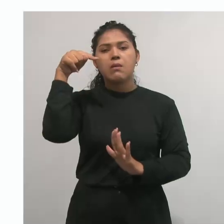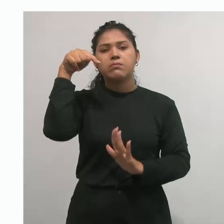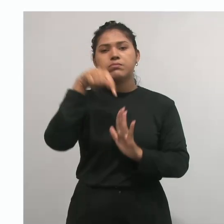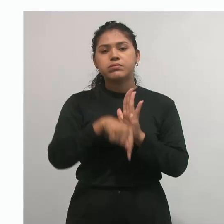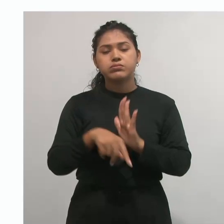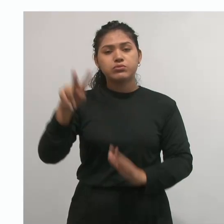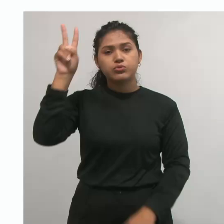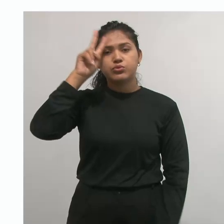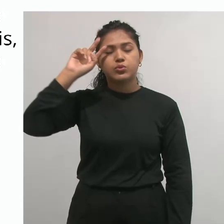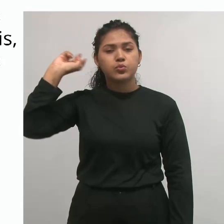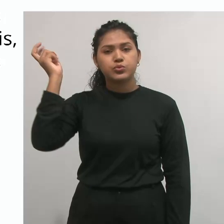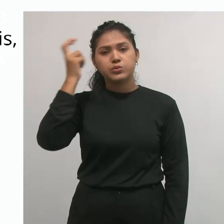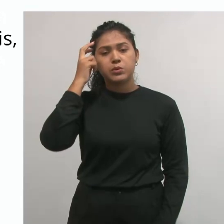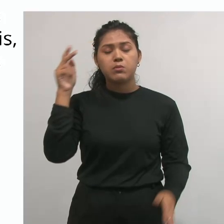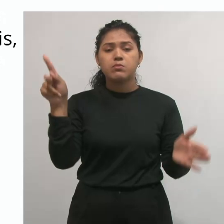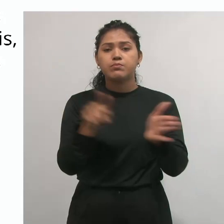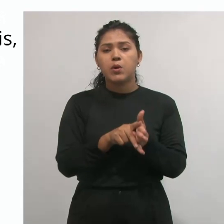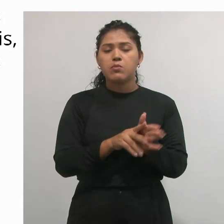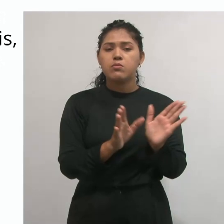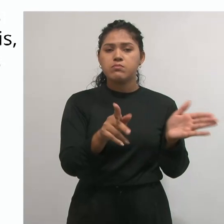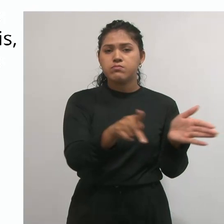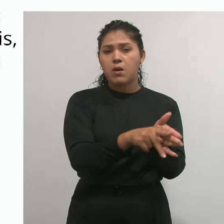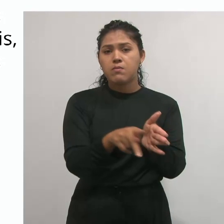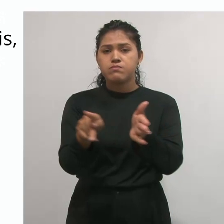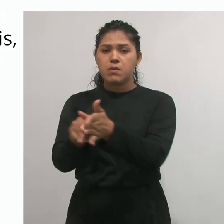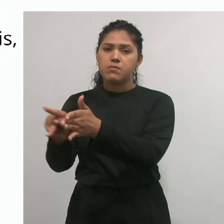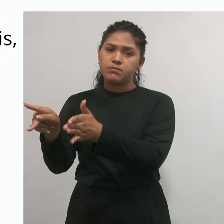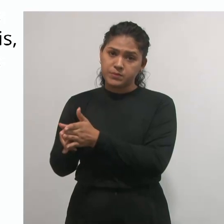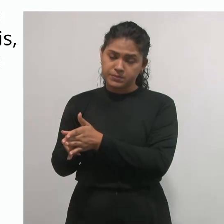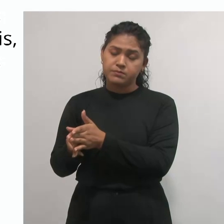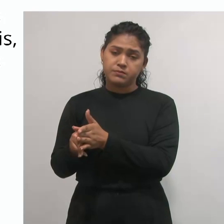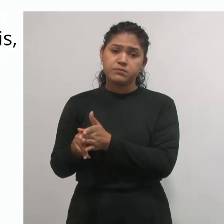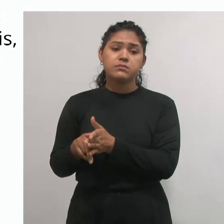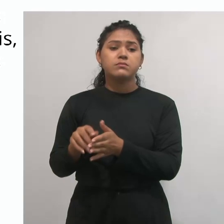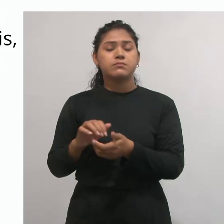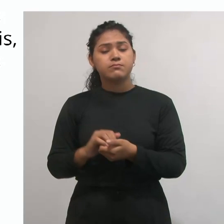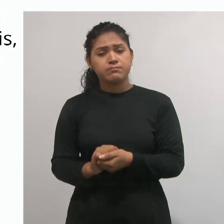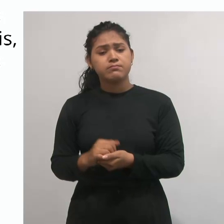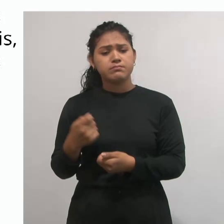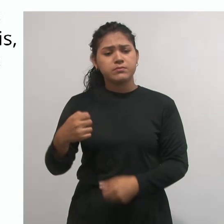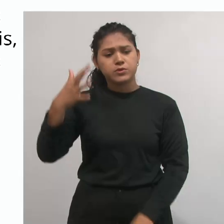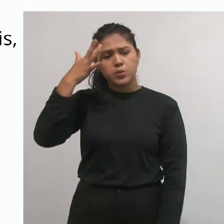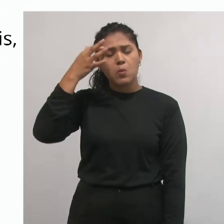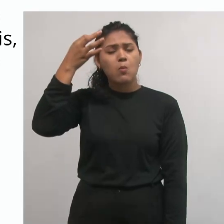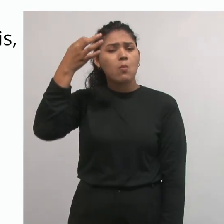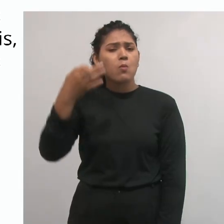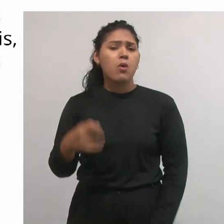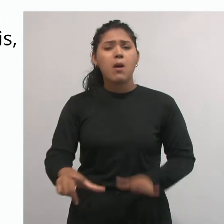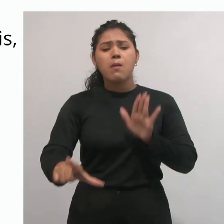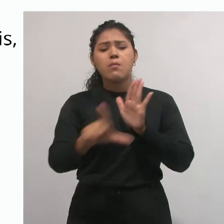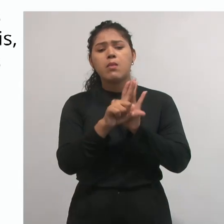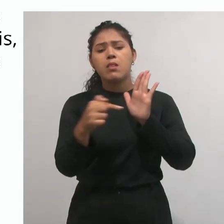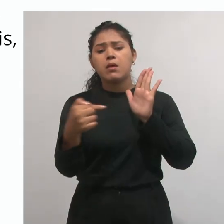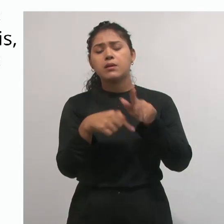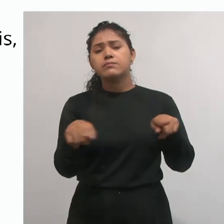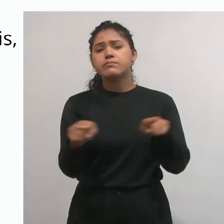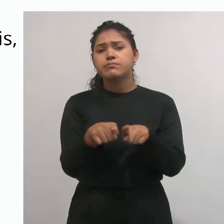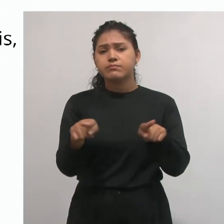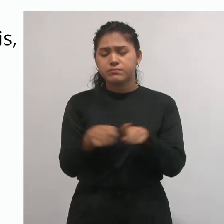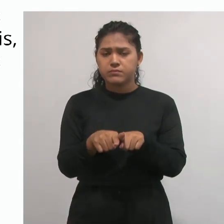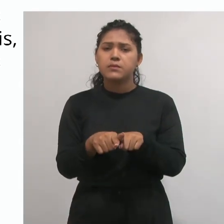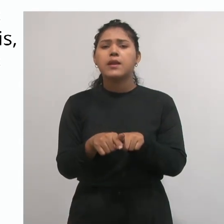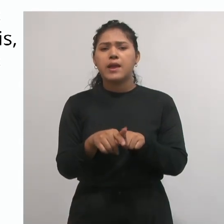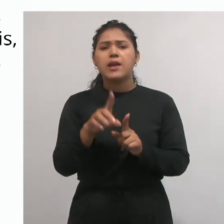contribuições histórico-culturais desse povo. É preciso ter clareza que na legislação e